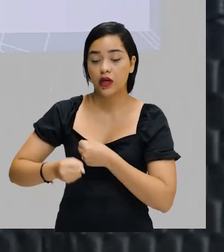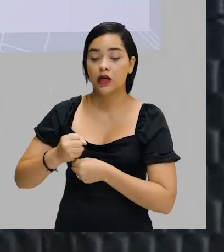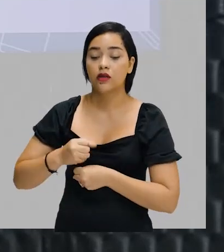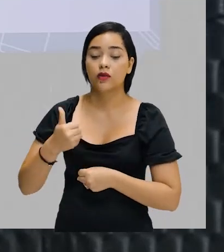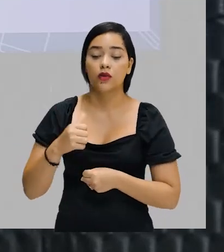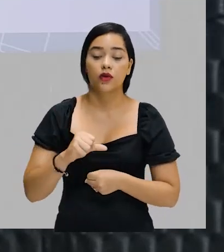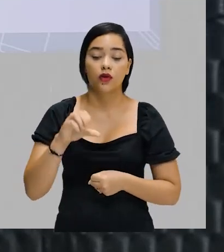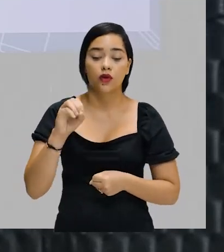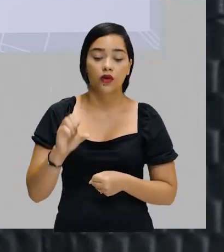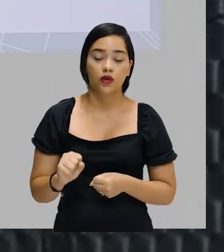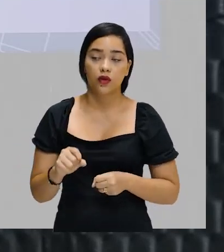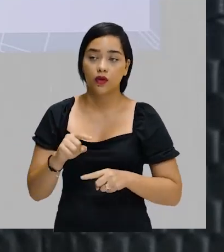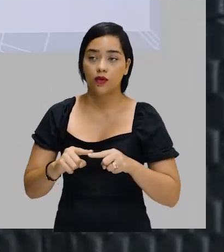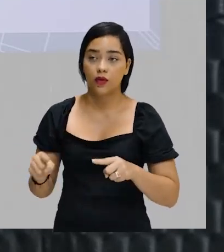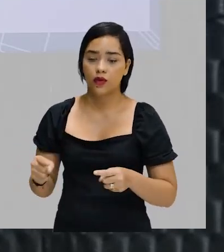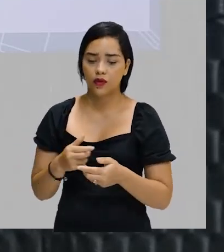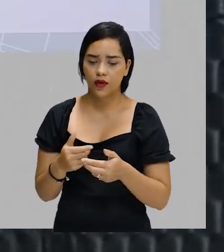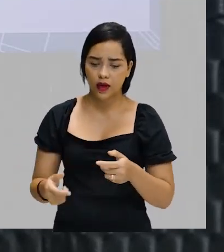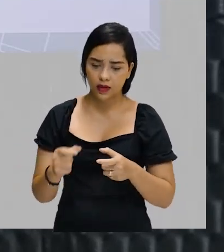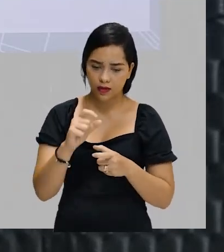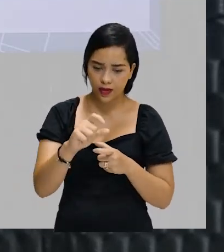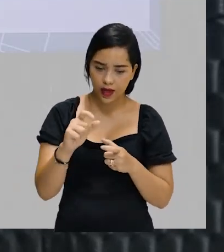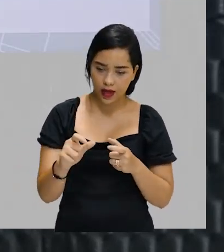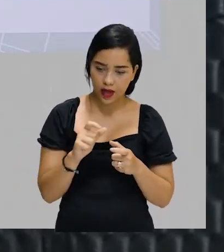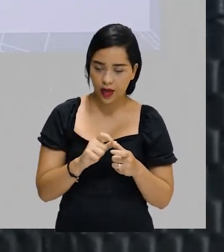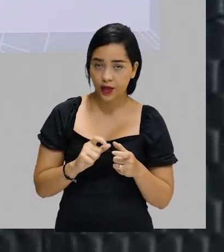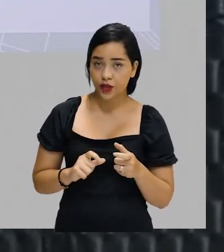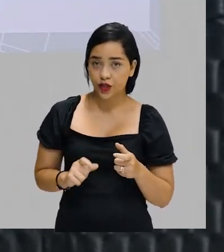a matéria era constituída por pequenas partículas